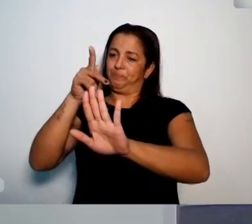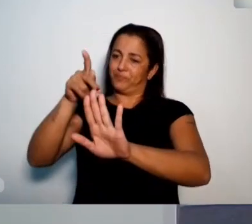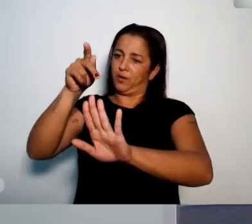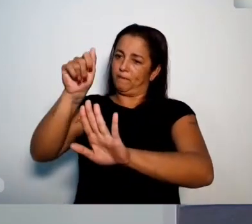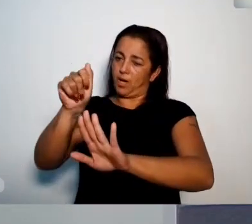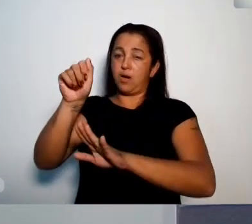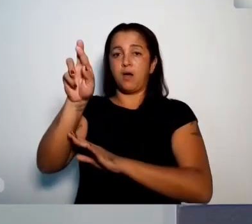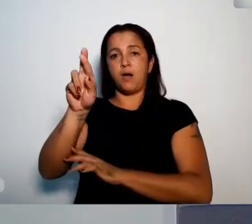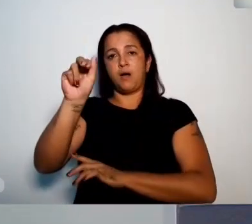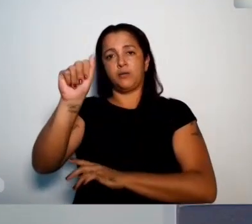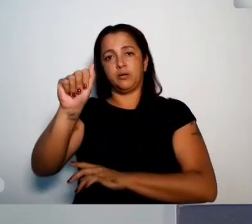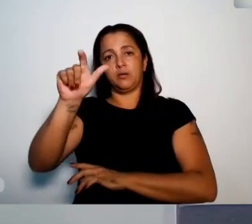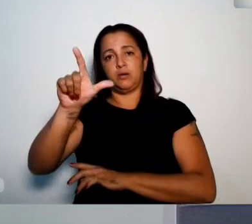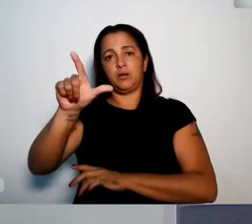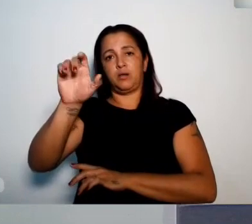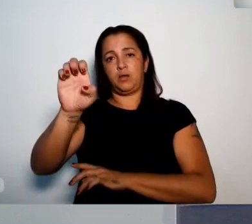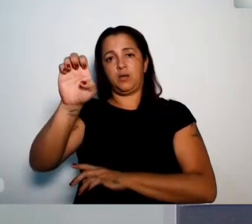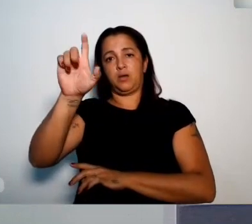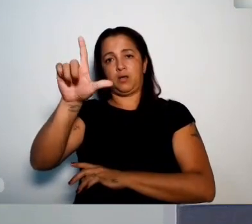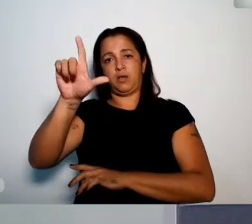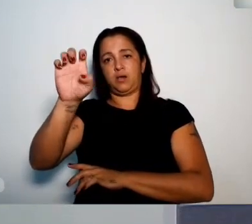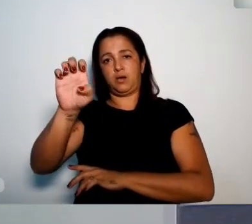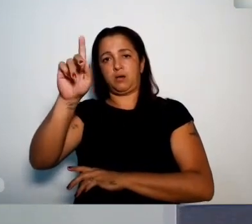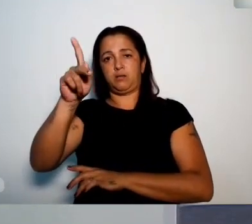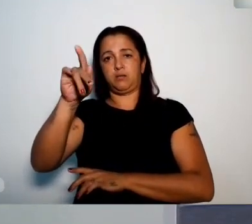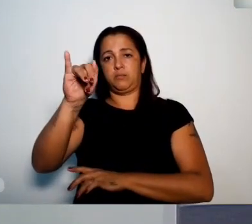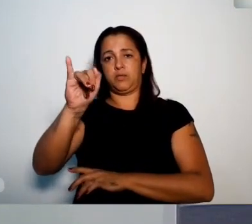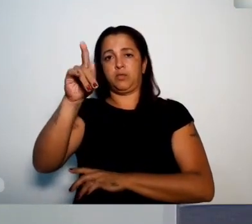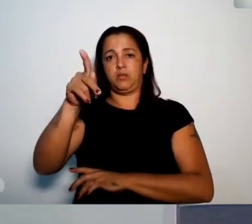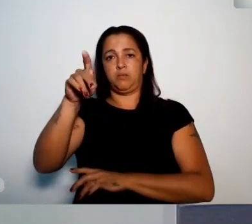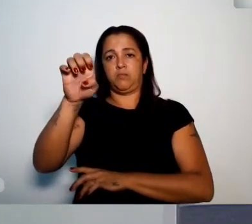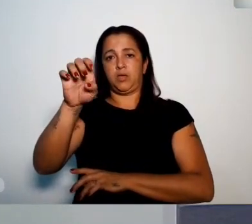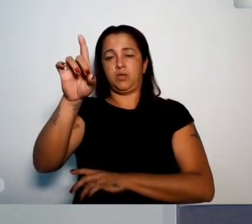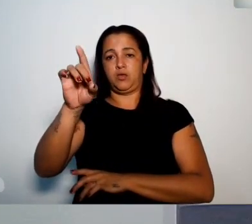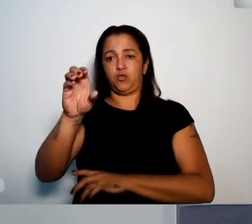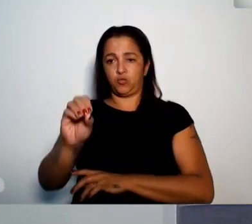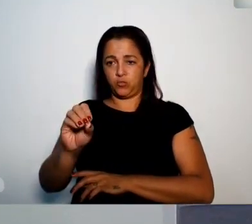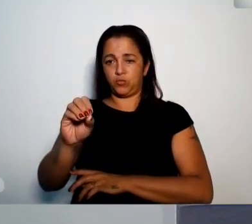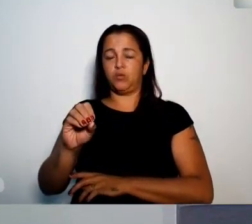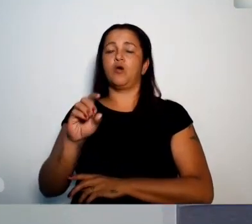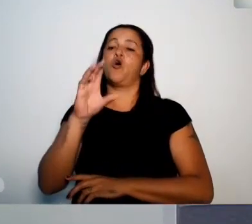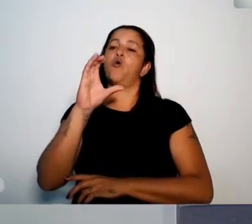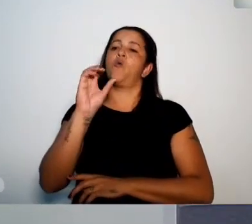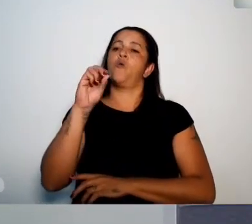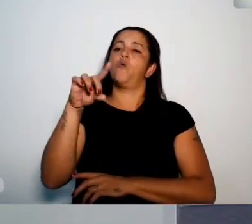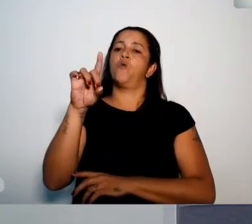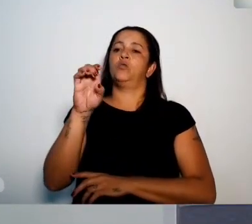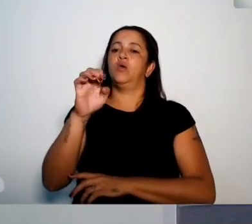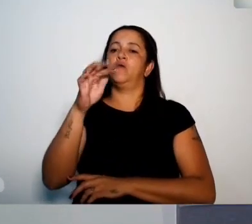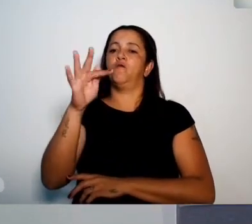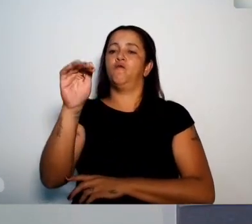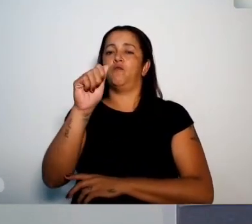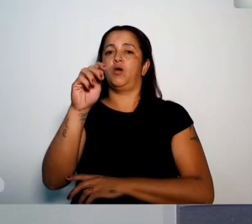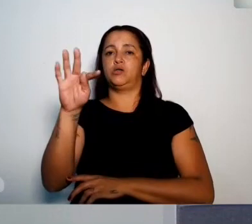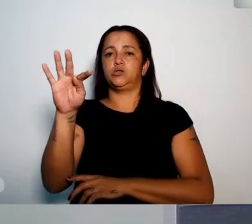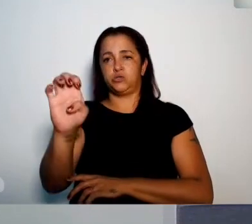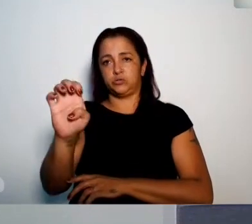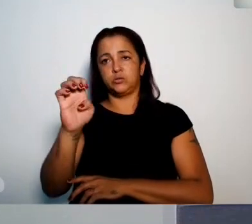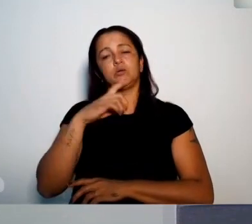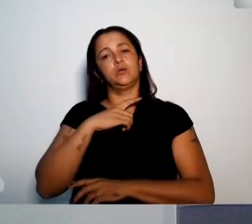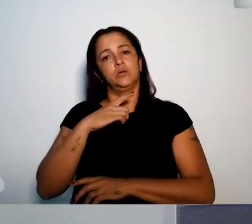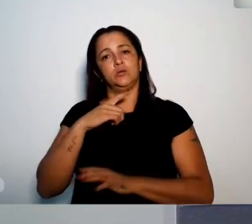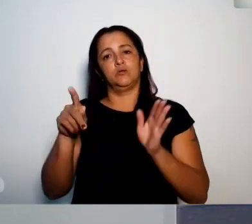CONDEFAT, que é o Conselho de Defesa do Patrimônio Histórico, Artístico e Turístico do Estado.